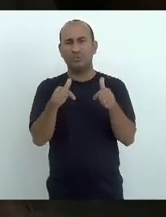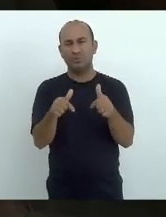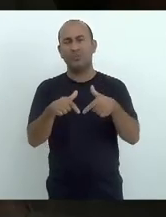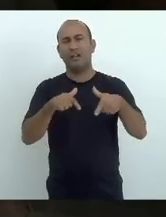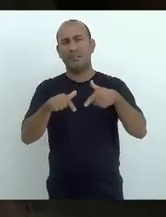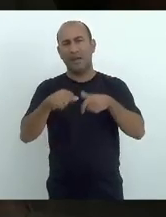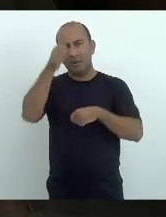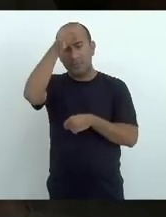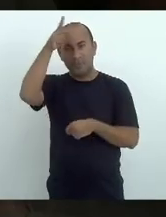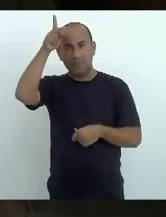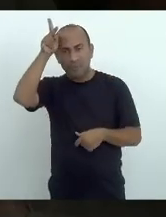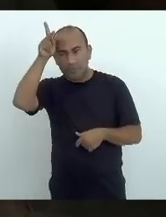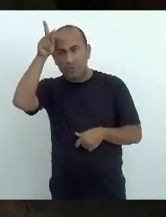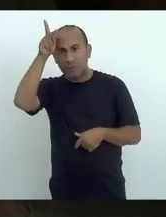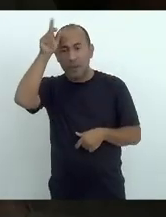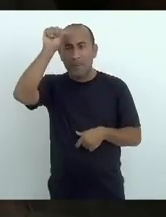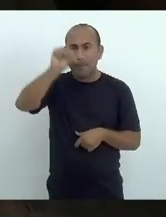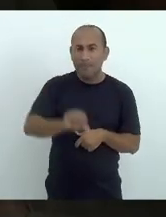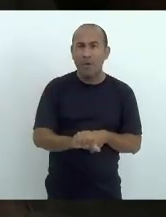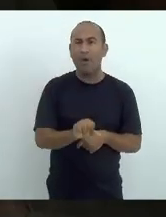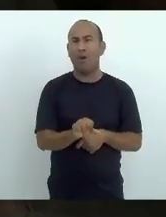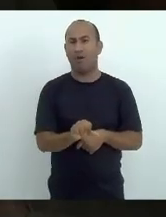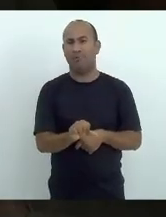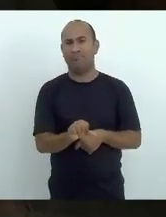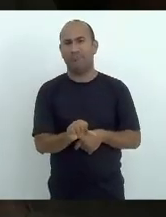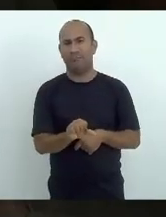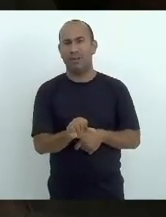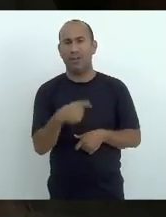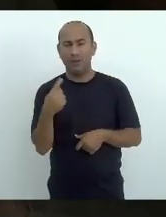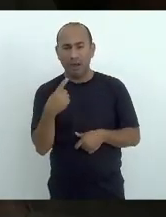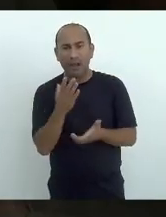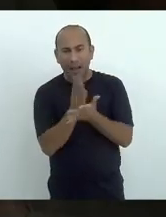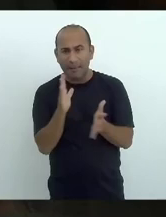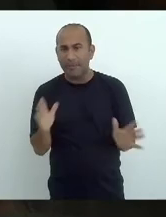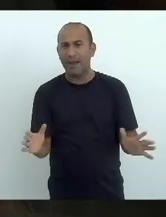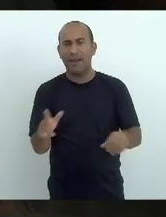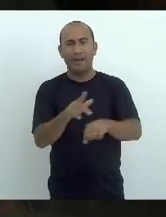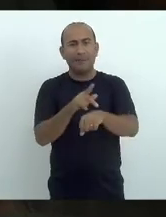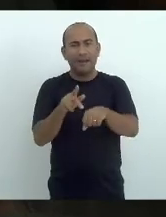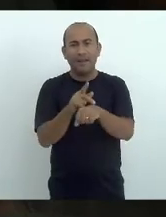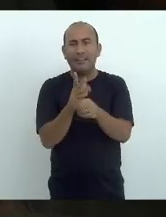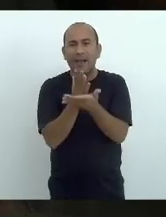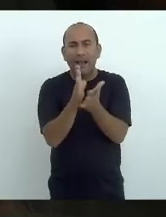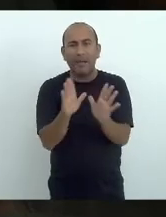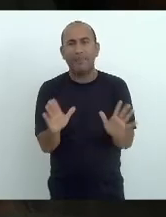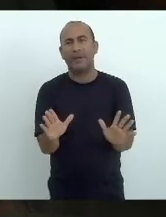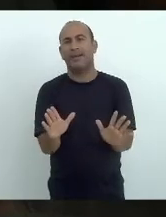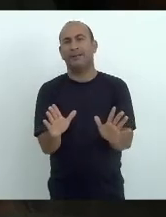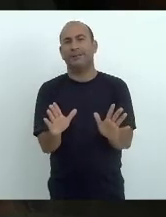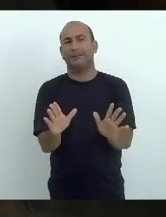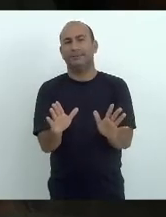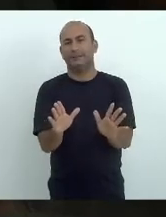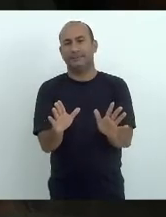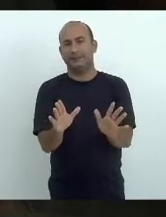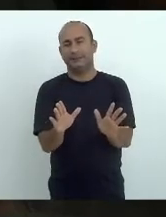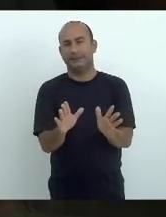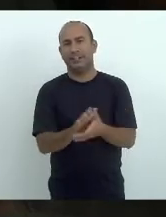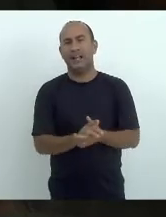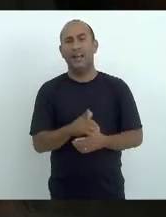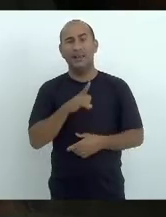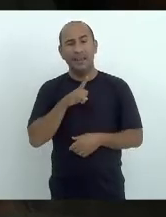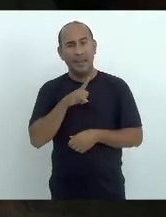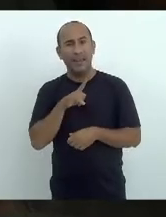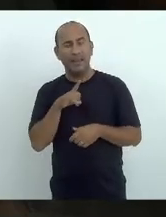adotou em 5 anos e piorou muito. A gente vai acabar, a Grécia não vai existir mais. Não é? Então, assim, e tem